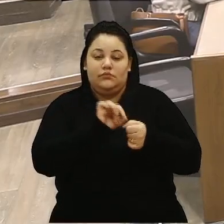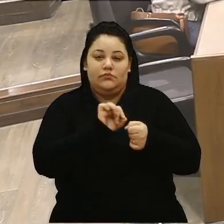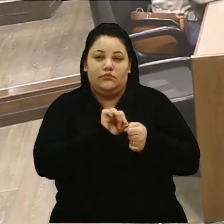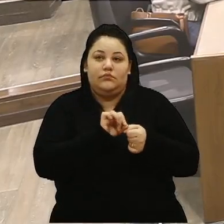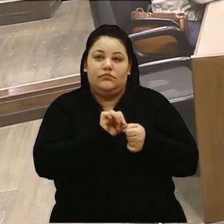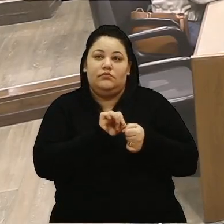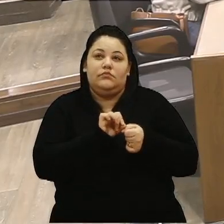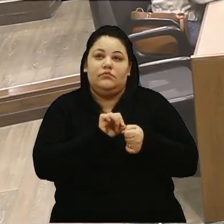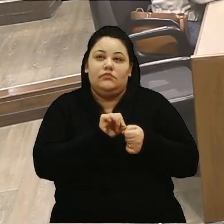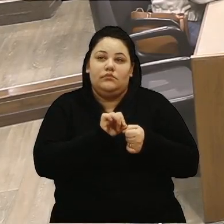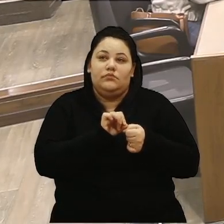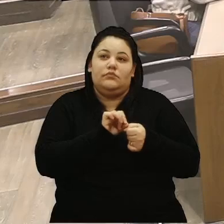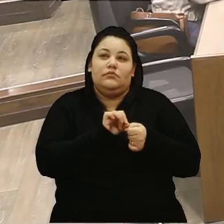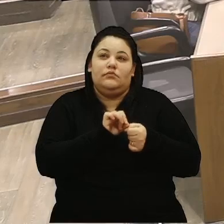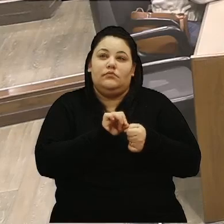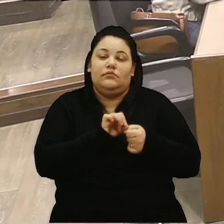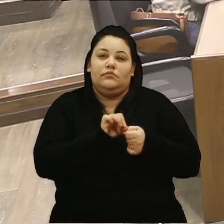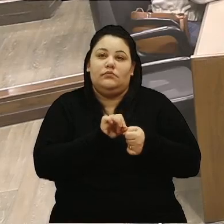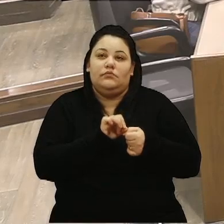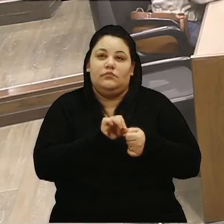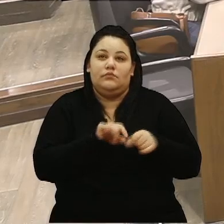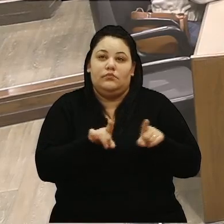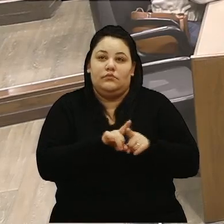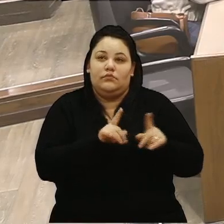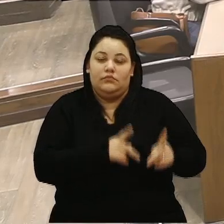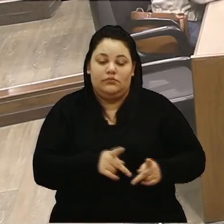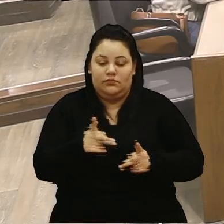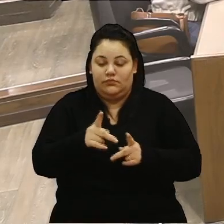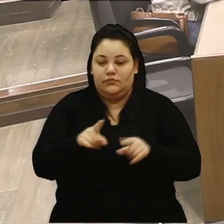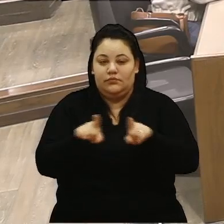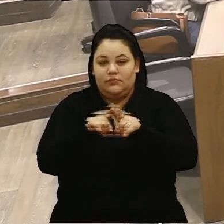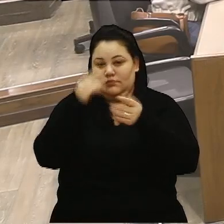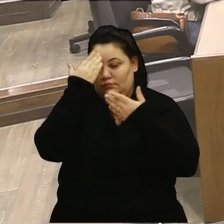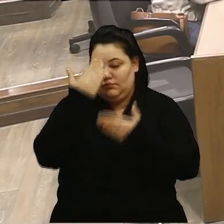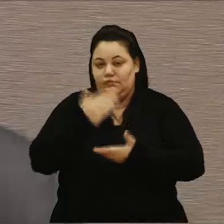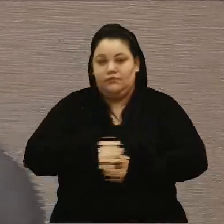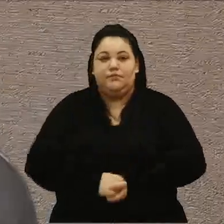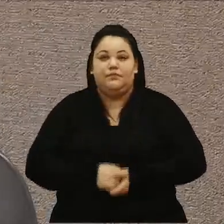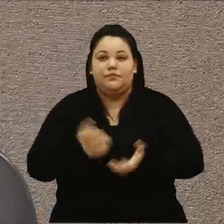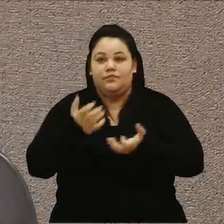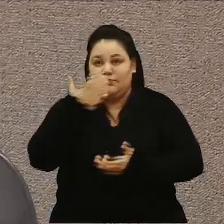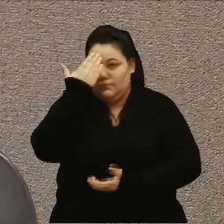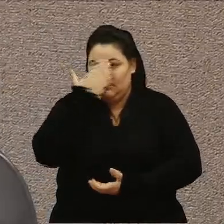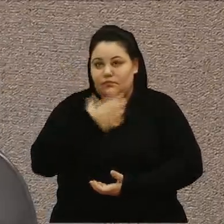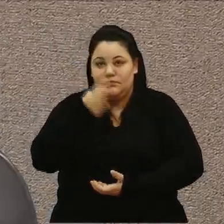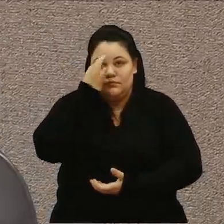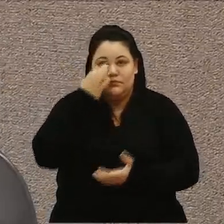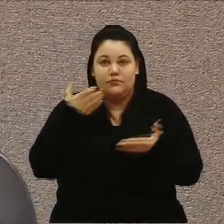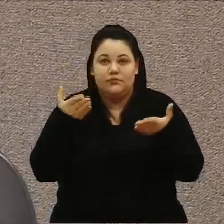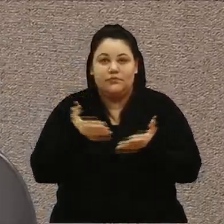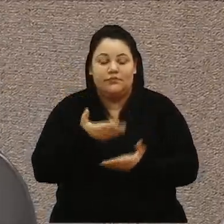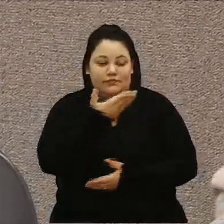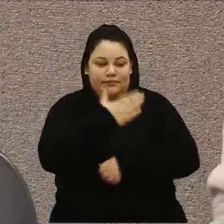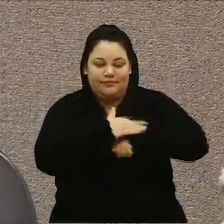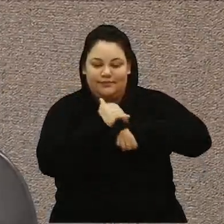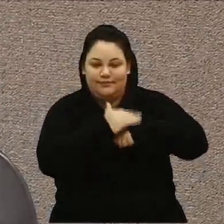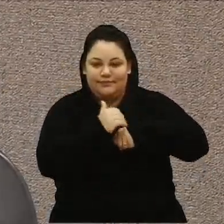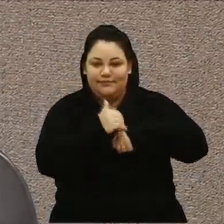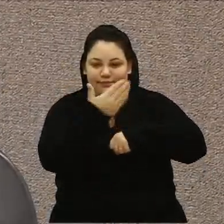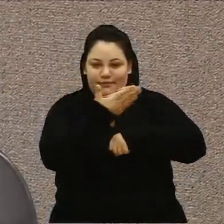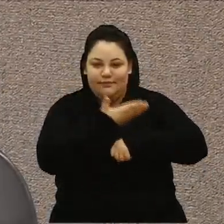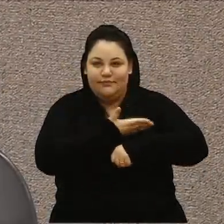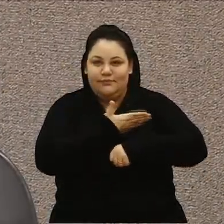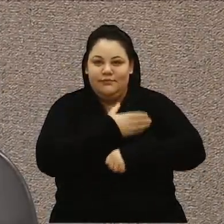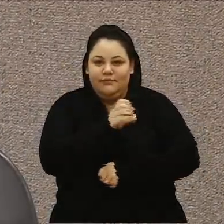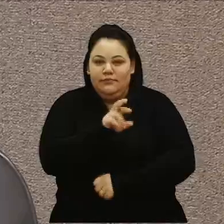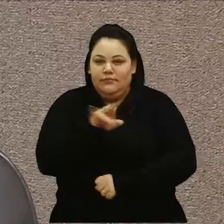que também é um convite. Peço a palavra, presidente. E um agradecimento. Quero agradecer aqui a presença hoje na sessão das minhas queridas amigas, da